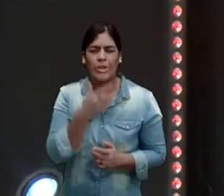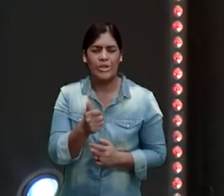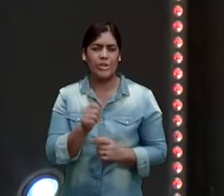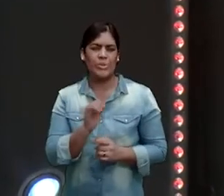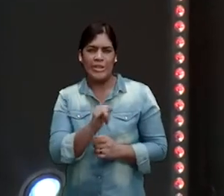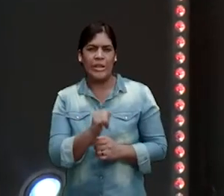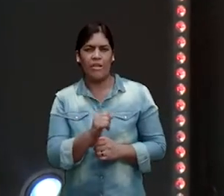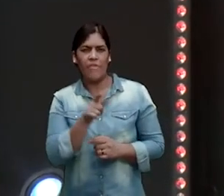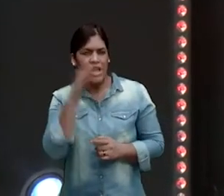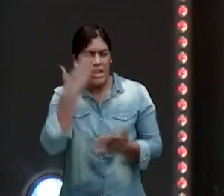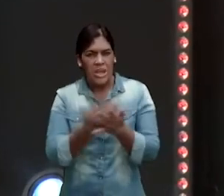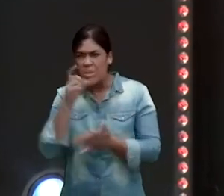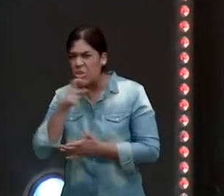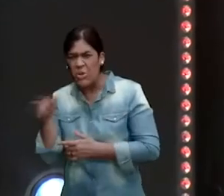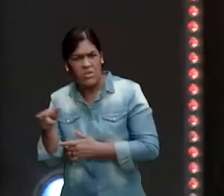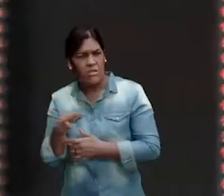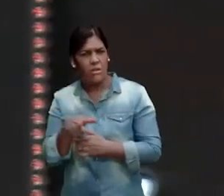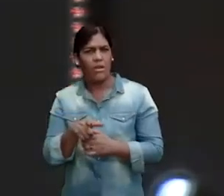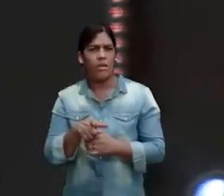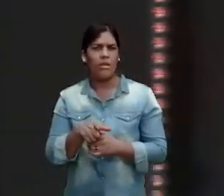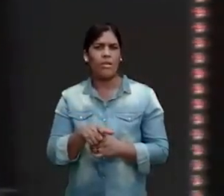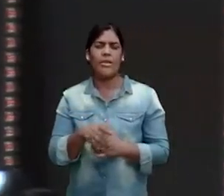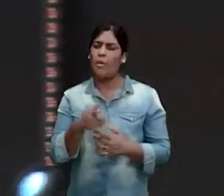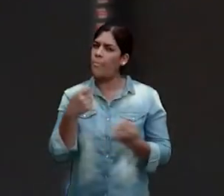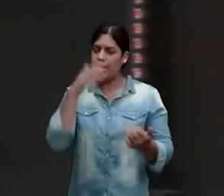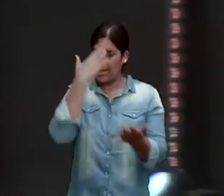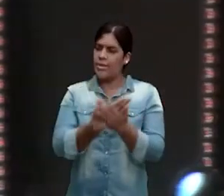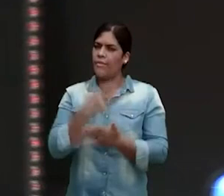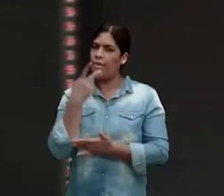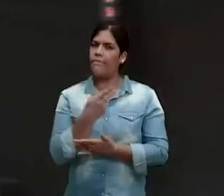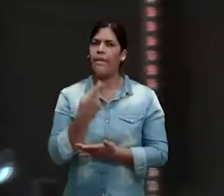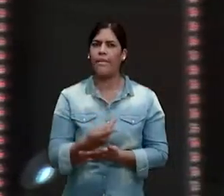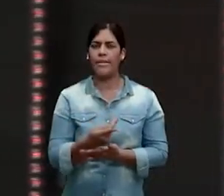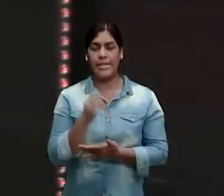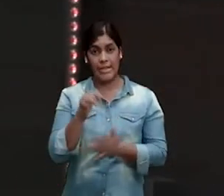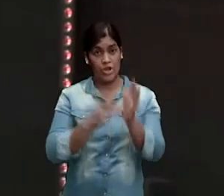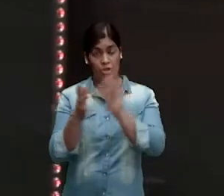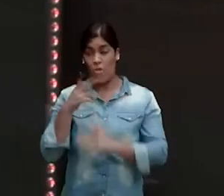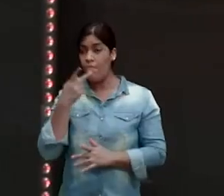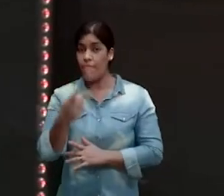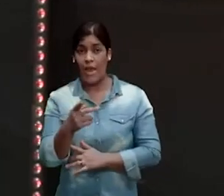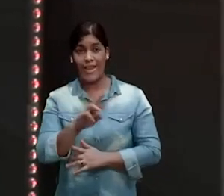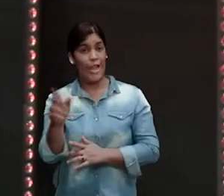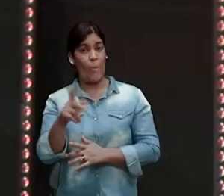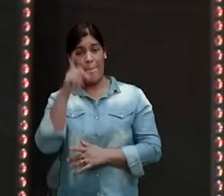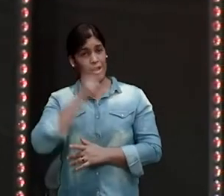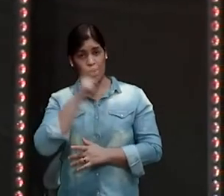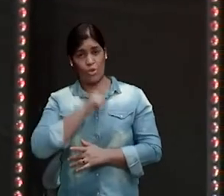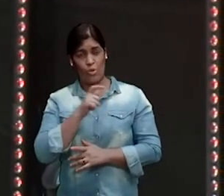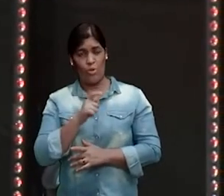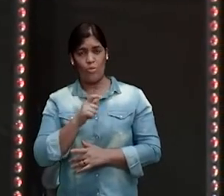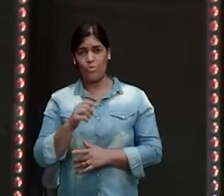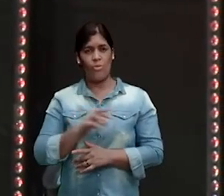E se ele é um mentiroso não vale nada o que ele diz agora se ele disse se ele não é o mentiroso não